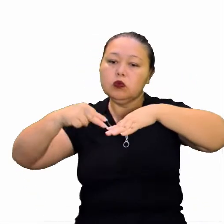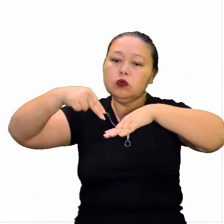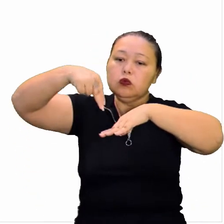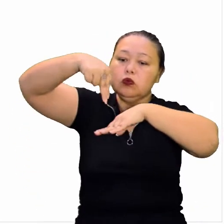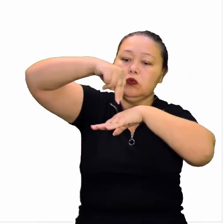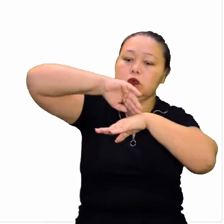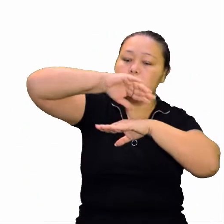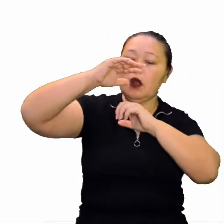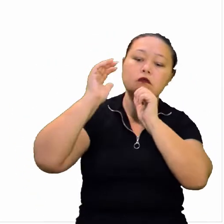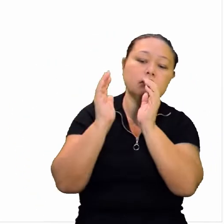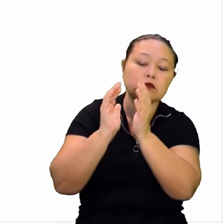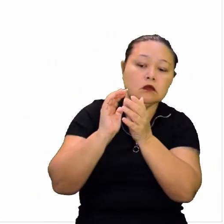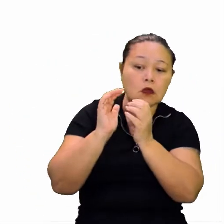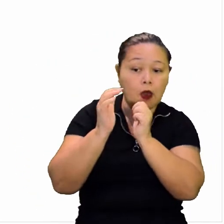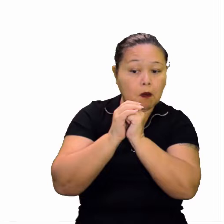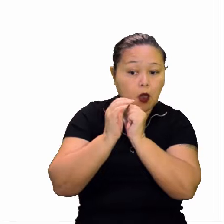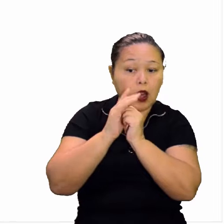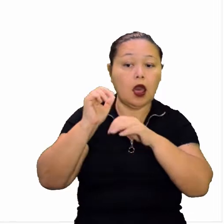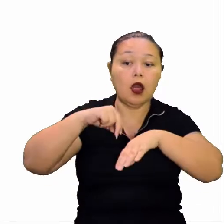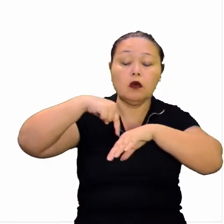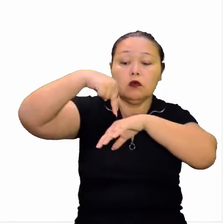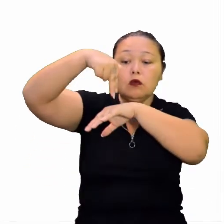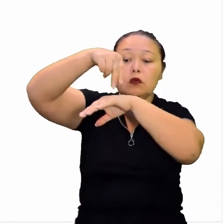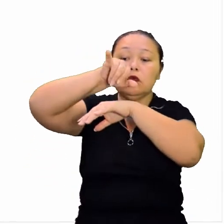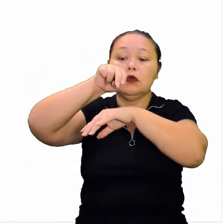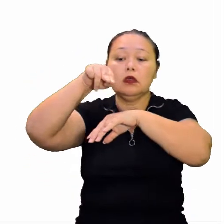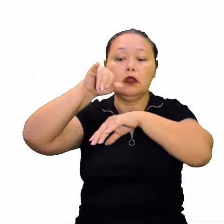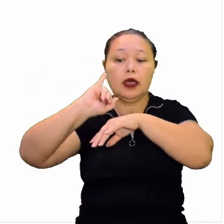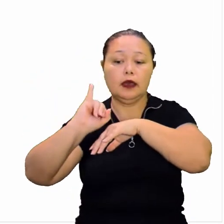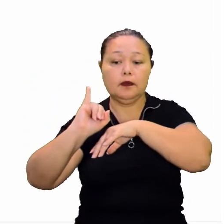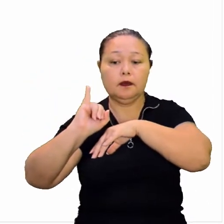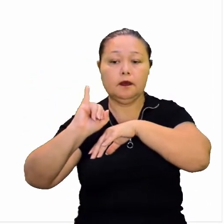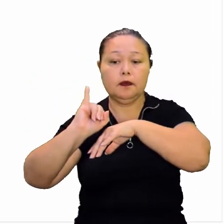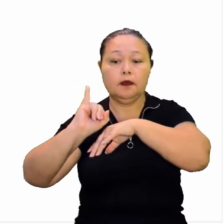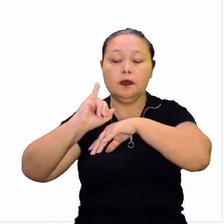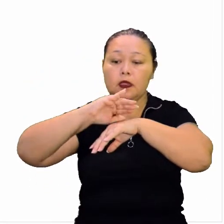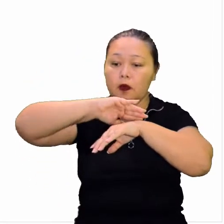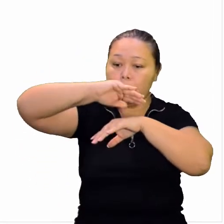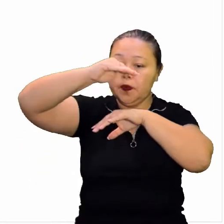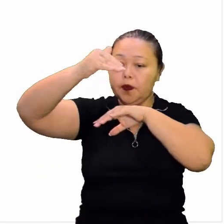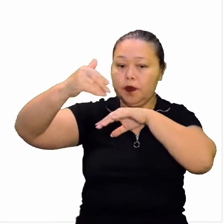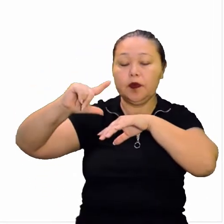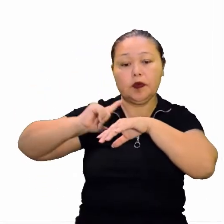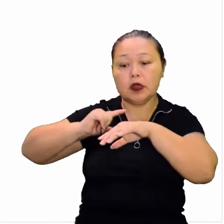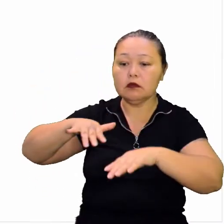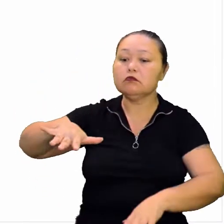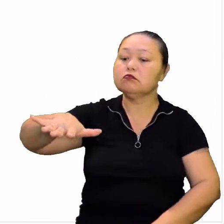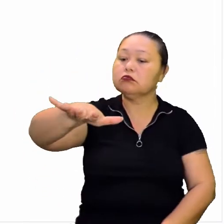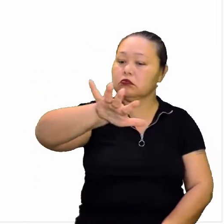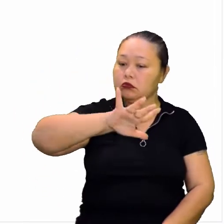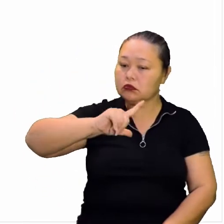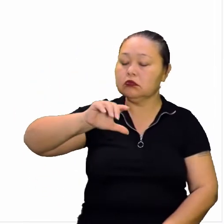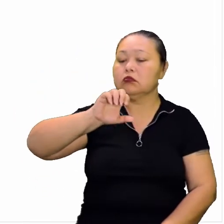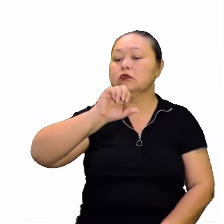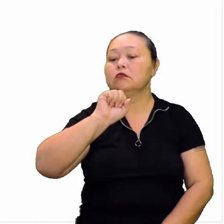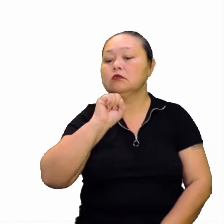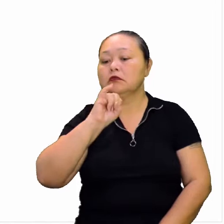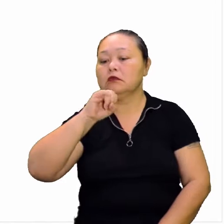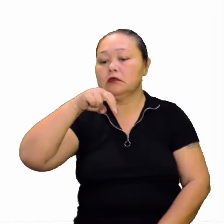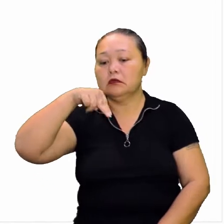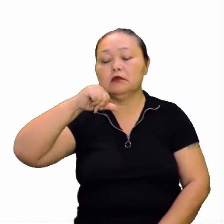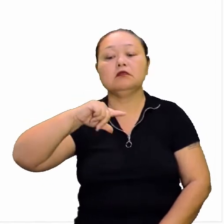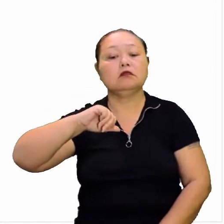para orar lá no Monte Sinai. Tanto é que tem essa região do Monte Sinai também